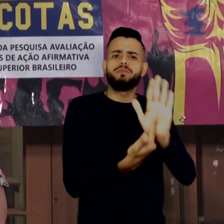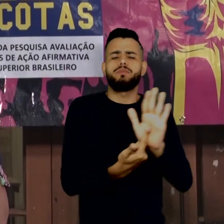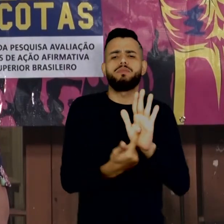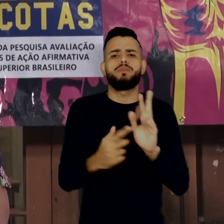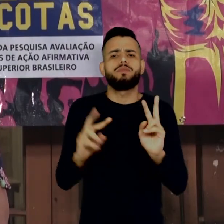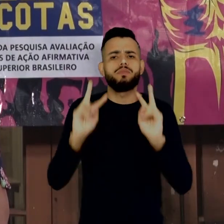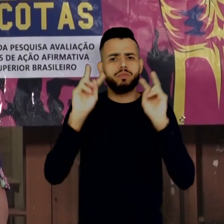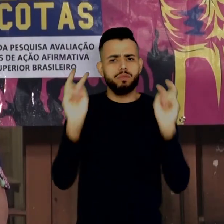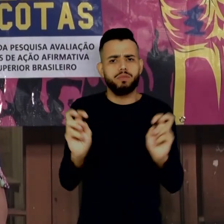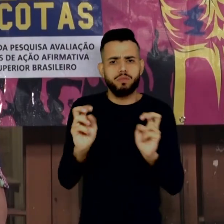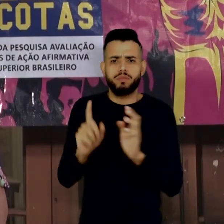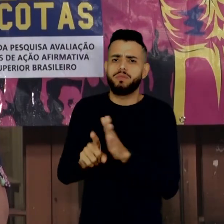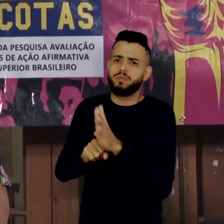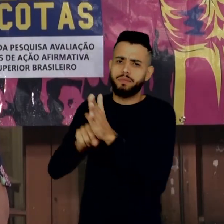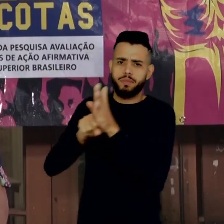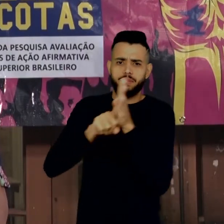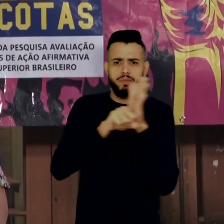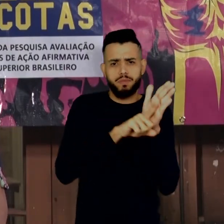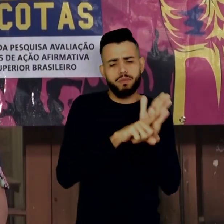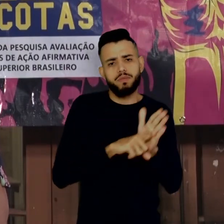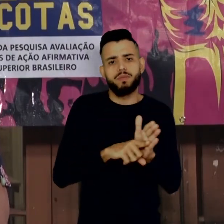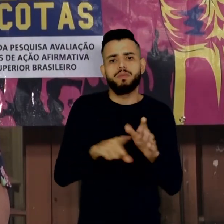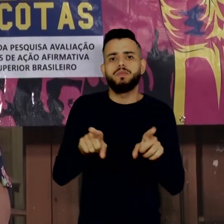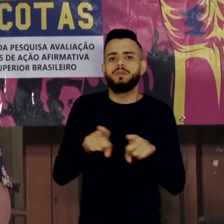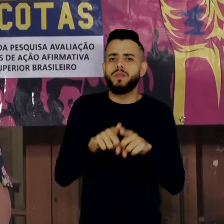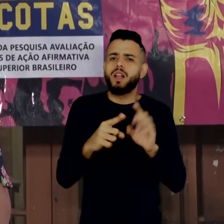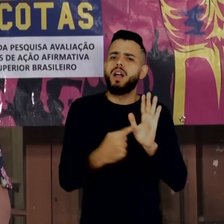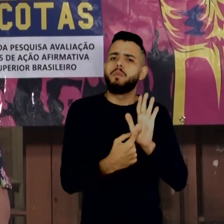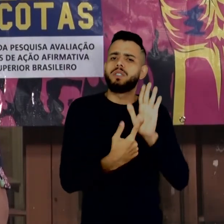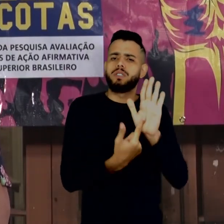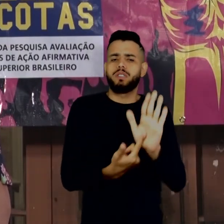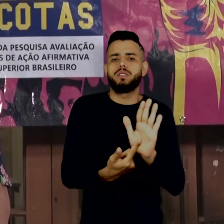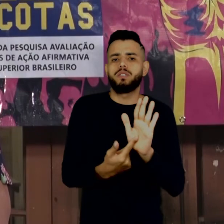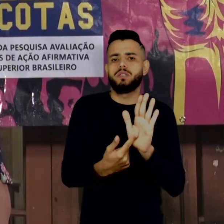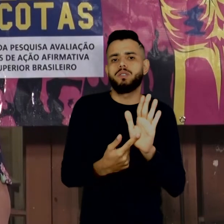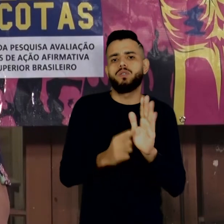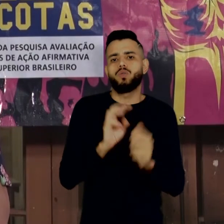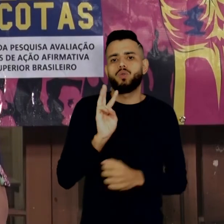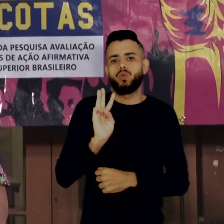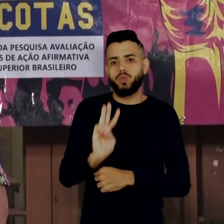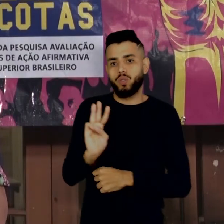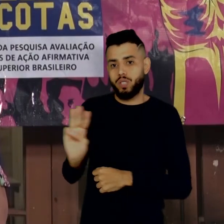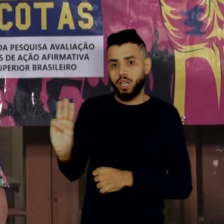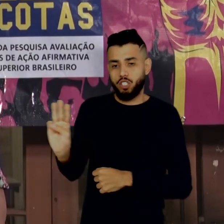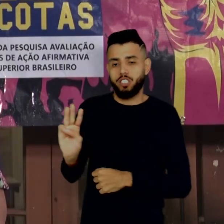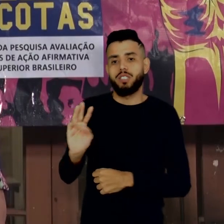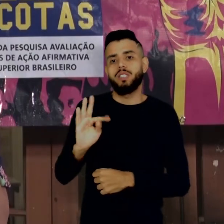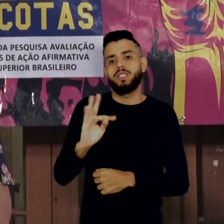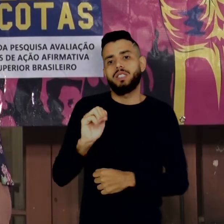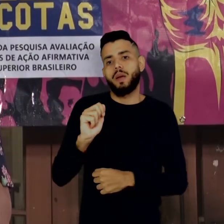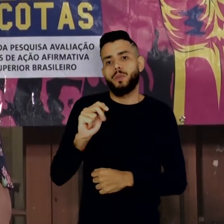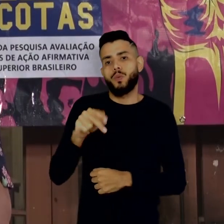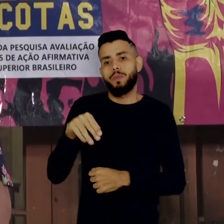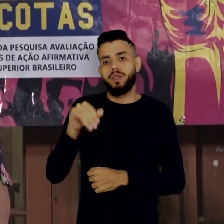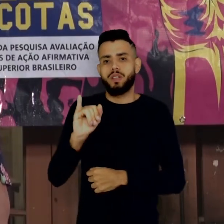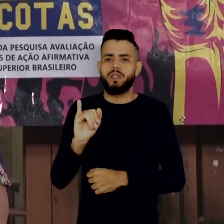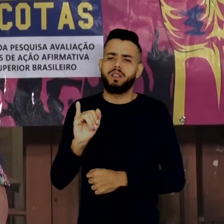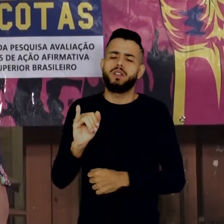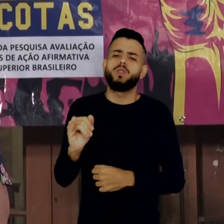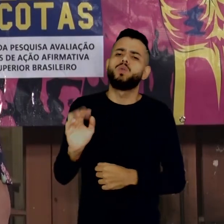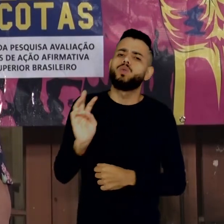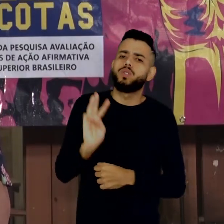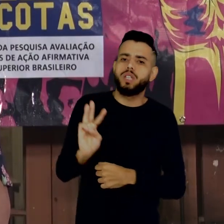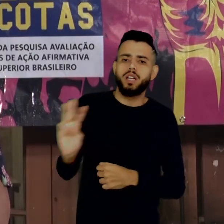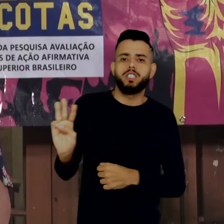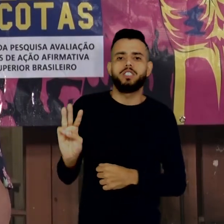vídeo sobre a pesquisa e a apresentação também do nosso site Tapume, o nosso site provisório, onde